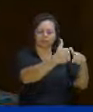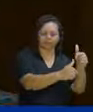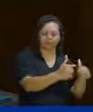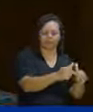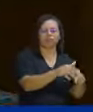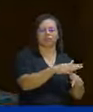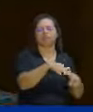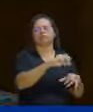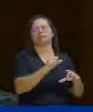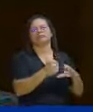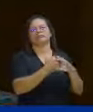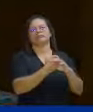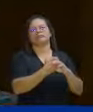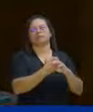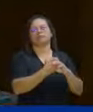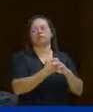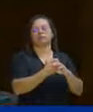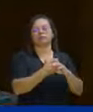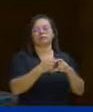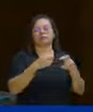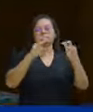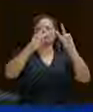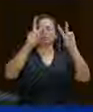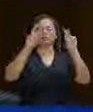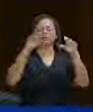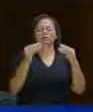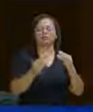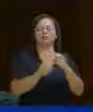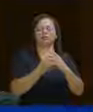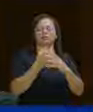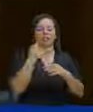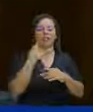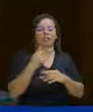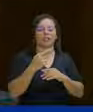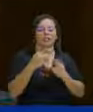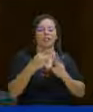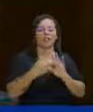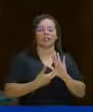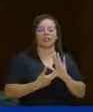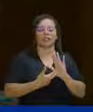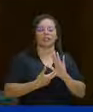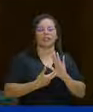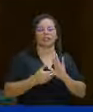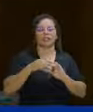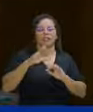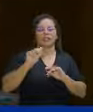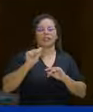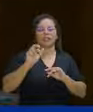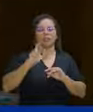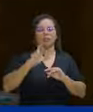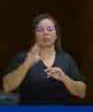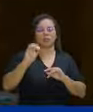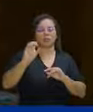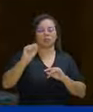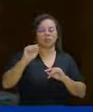partido. Precedentes, fecho aspas, relatoria do ilustre ministro Luiz Roberto Barroso, publicada